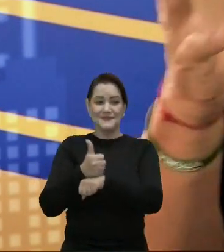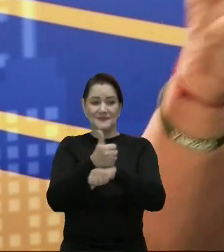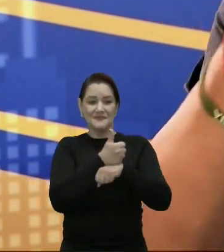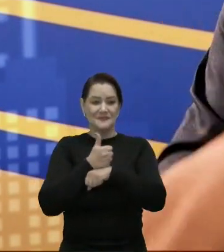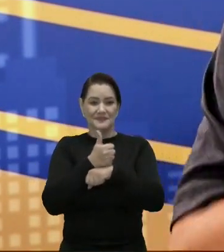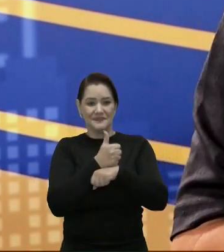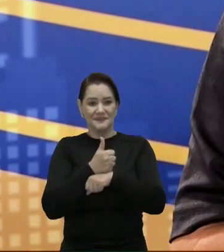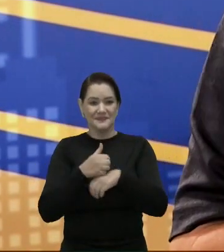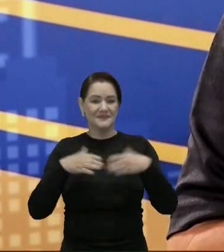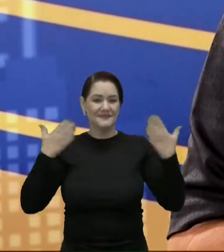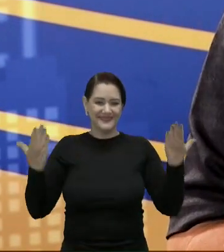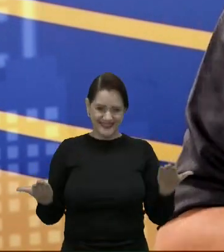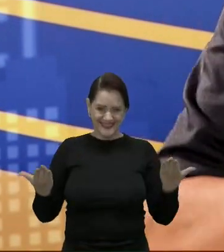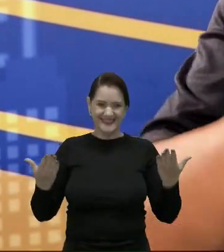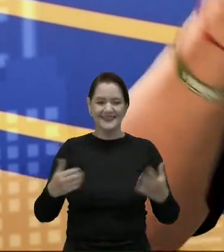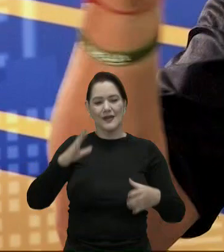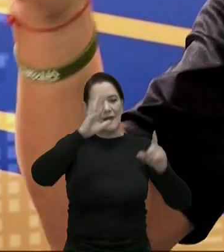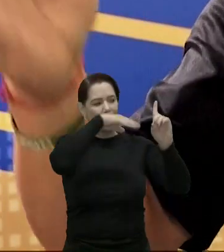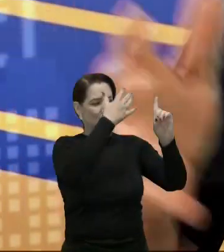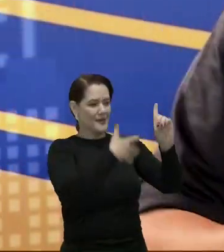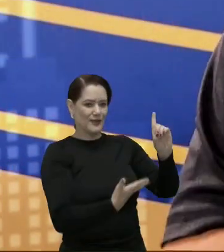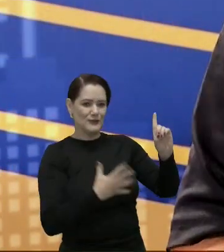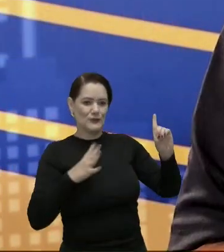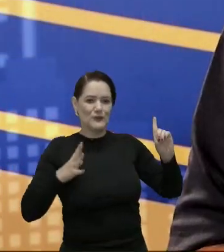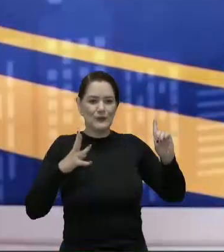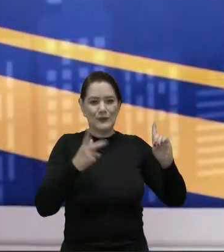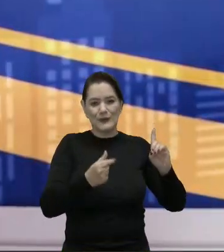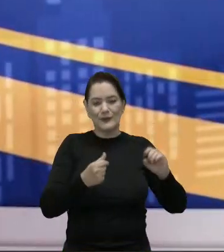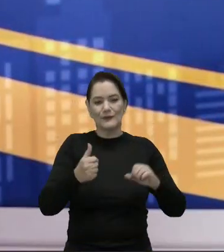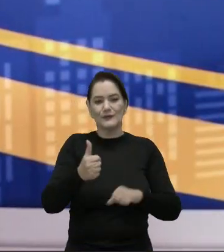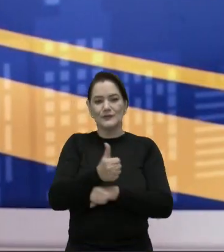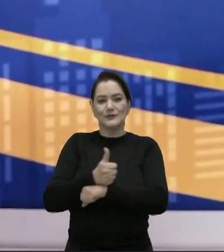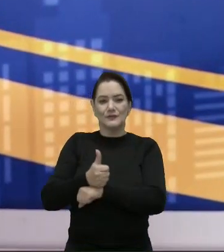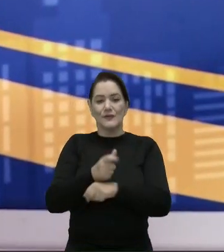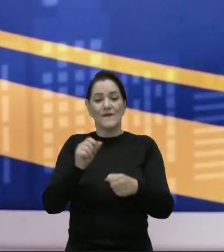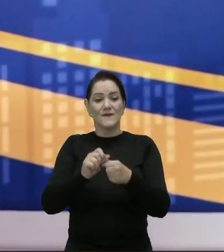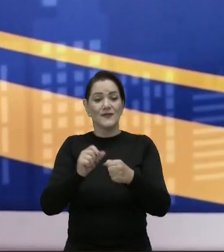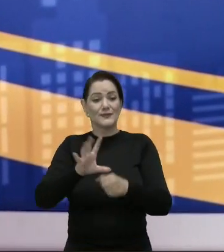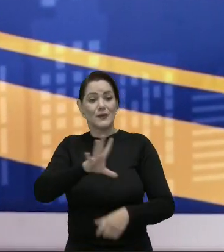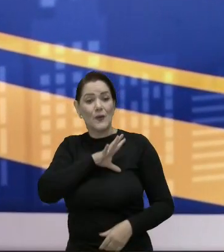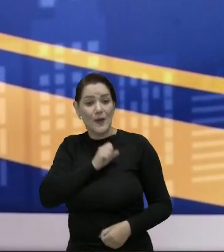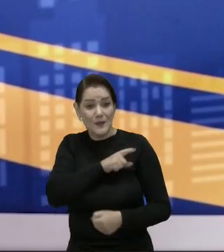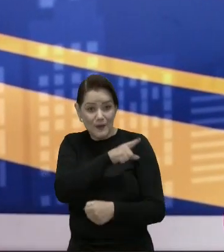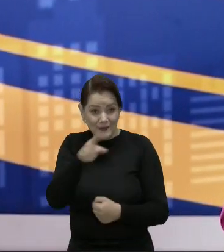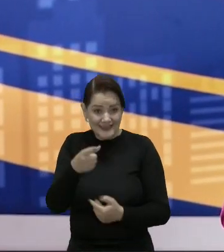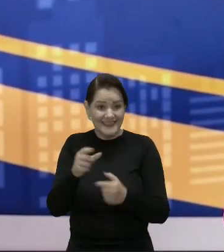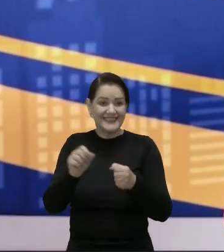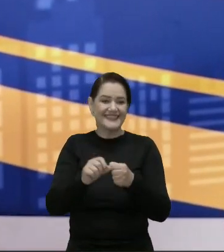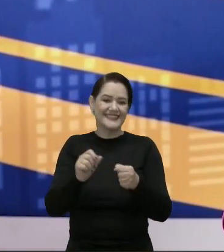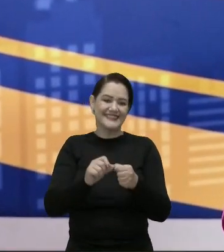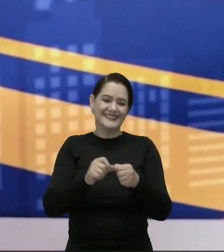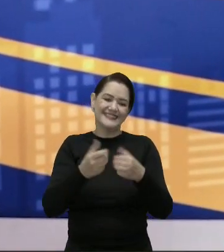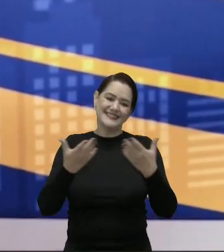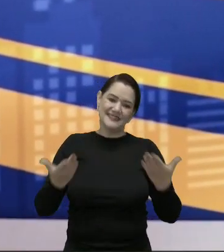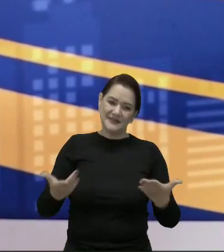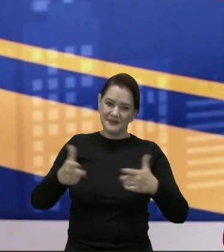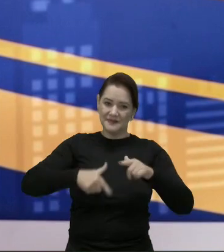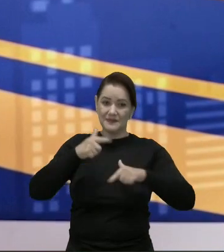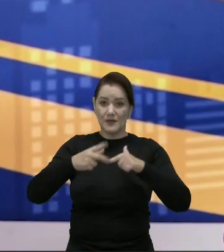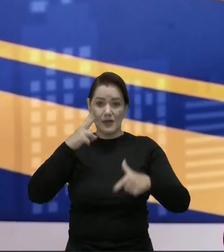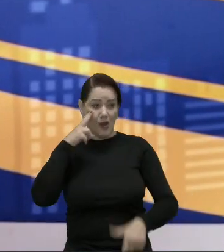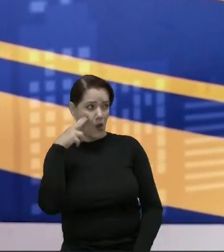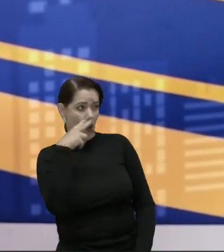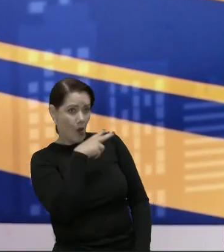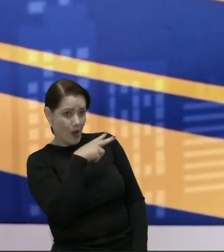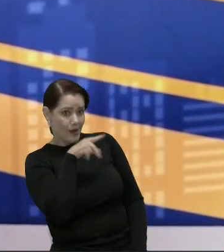Então, por isso que nós estamos hoje aqui homenageando todos esses profissionais aí. Façam com amor o que vocês fazem, porque tem alguém